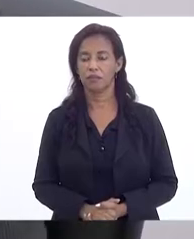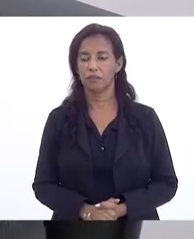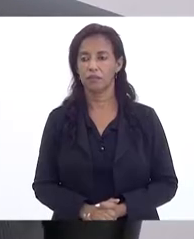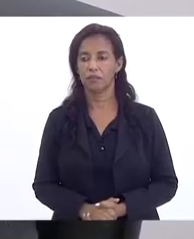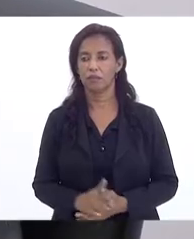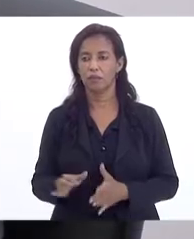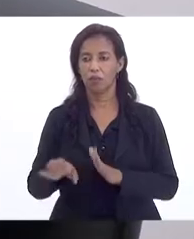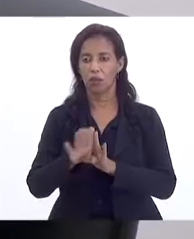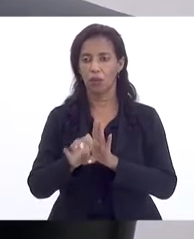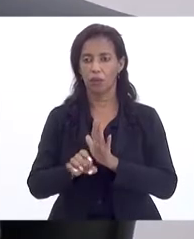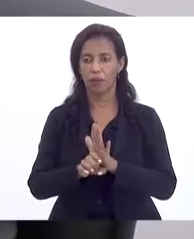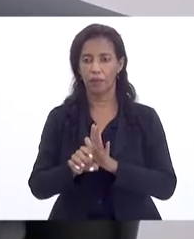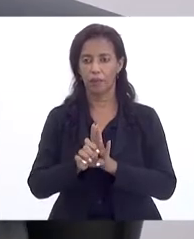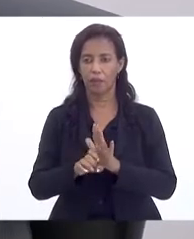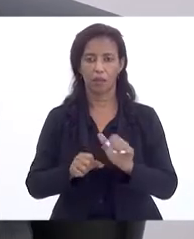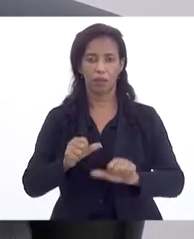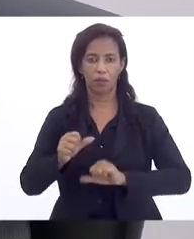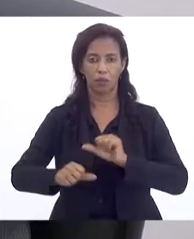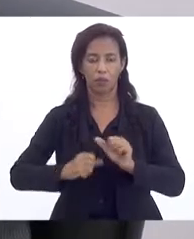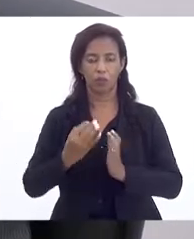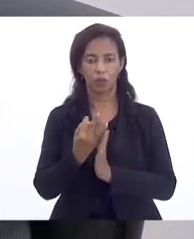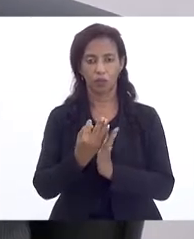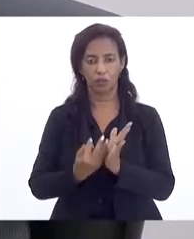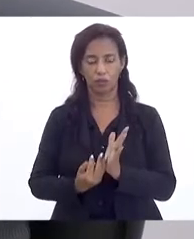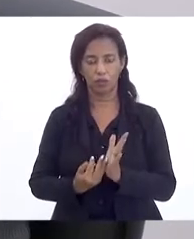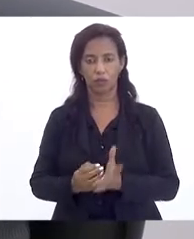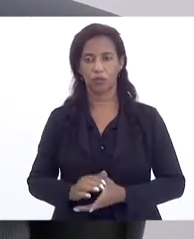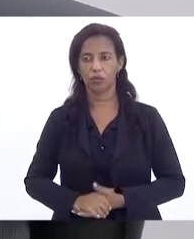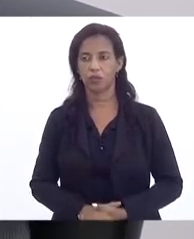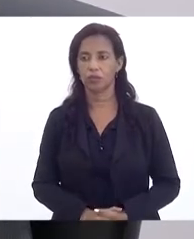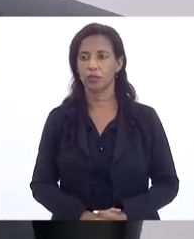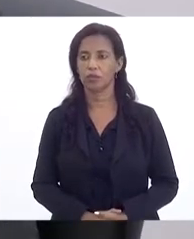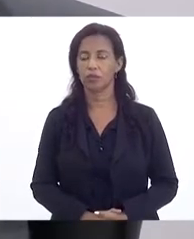com emenda, alterando o texto de prefeiro para prefeito.